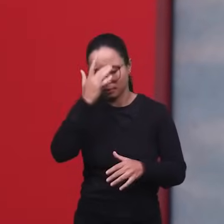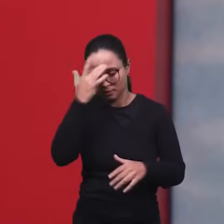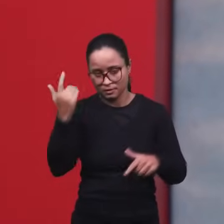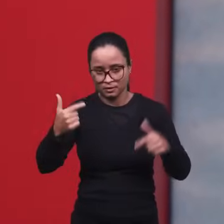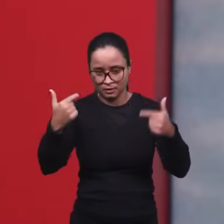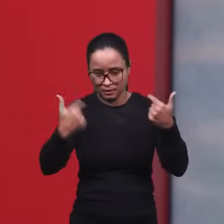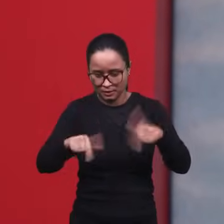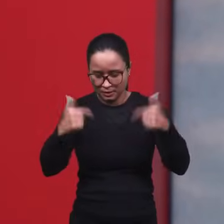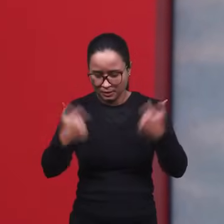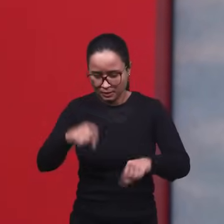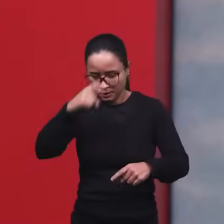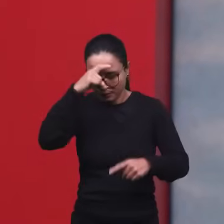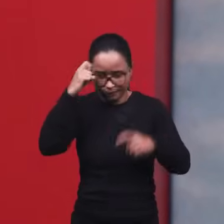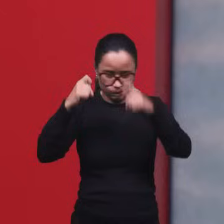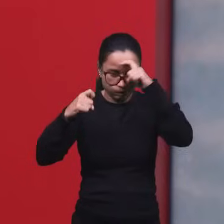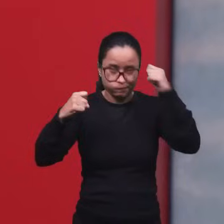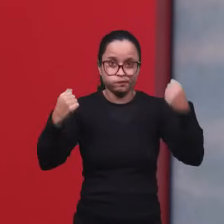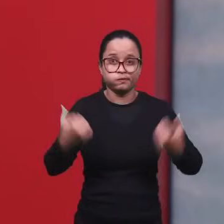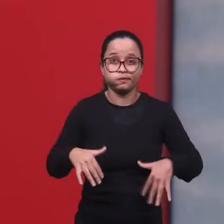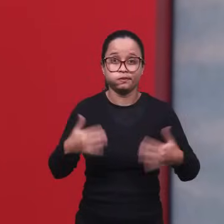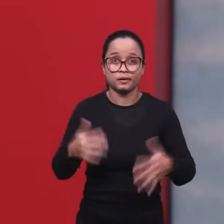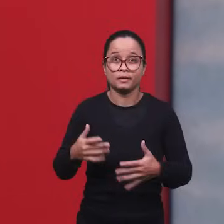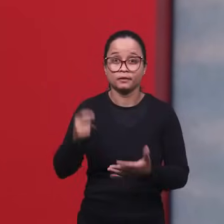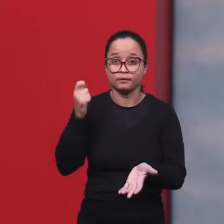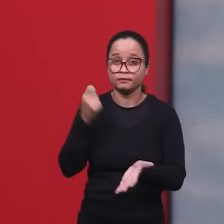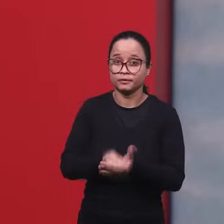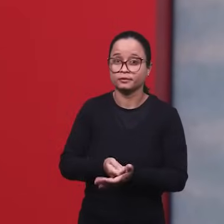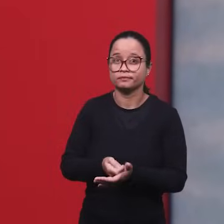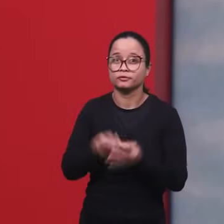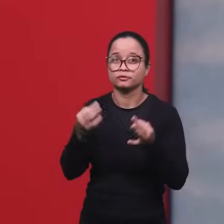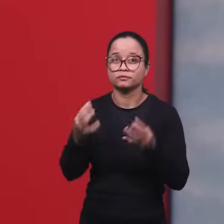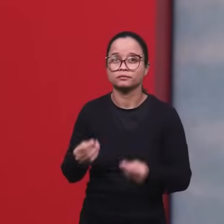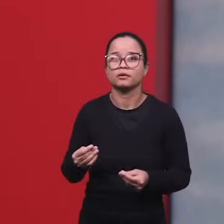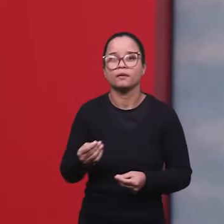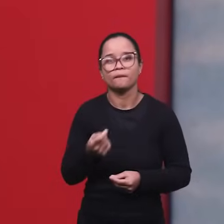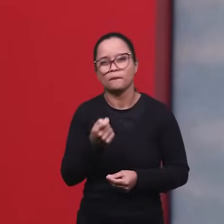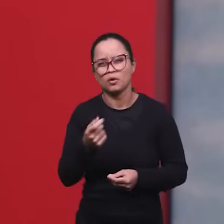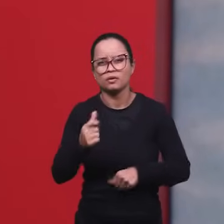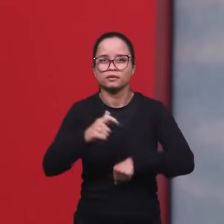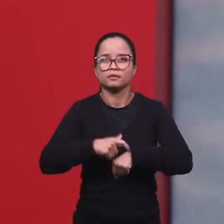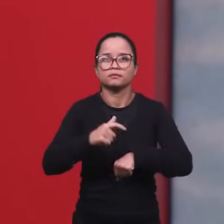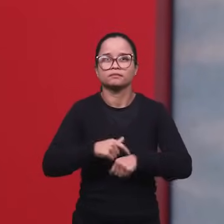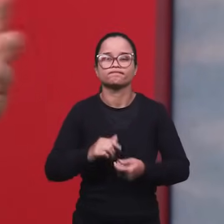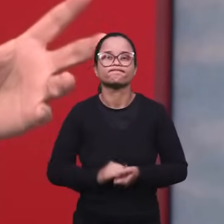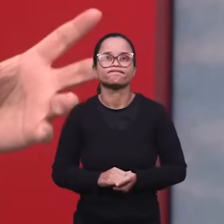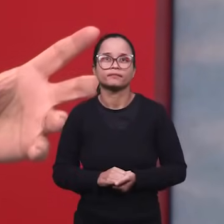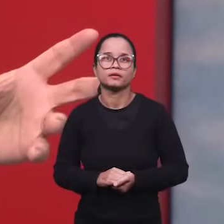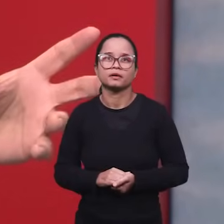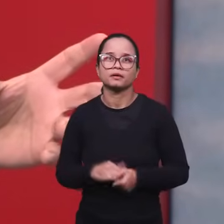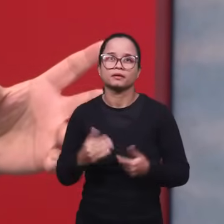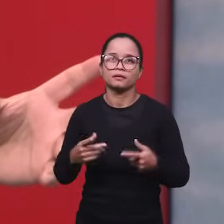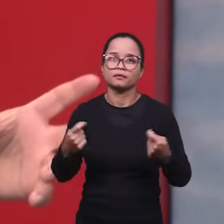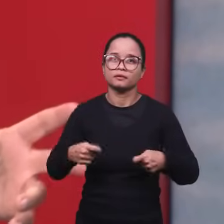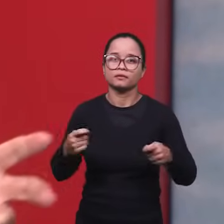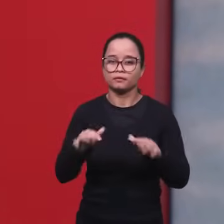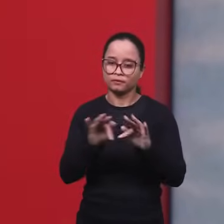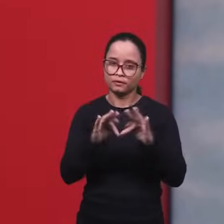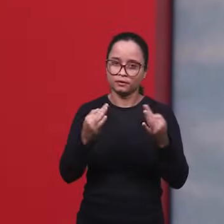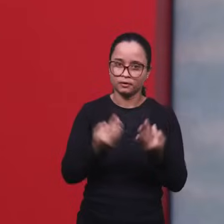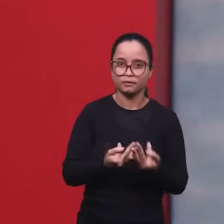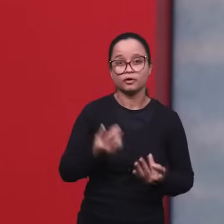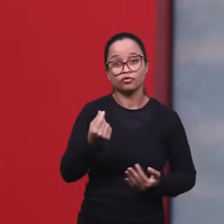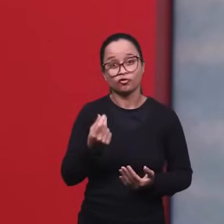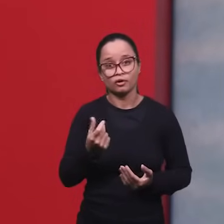que trabalhou duro a vida toda, não contribuiu o suficiente, às vezes contribuiu pouco tempo, e aí, até pela necessidade da família, às vezes